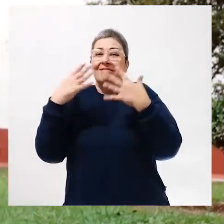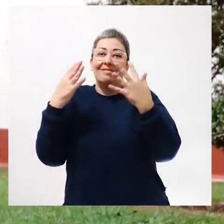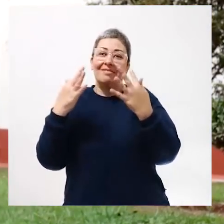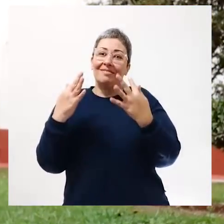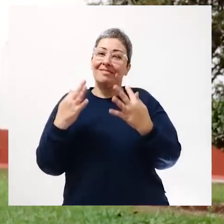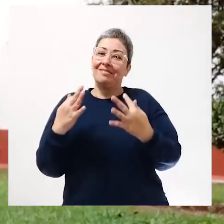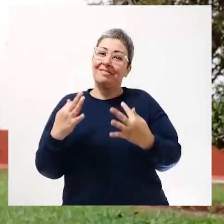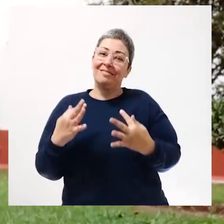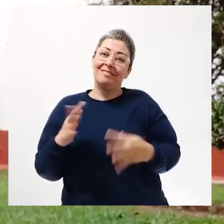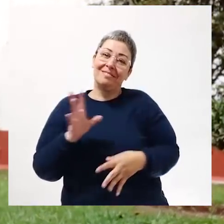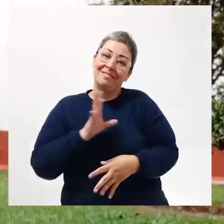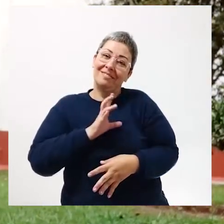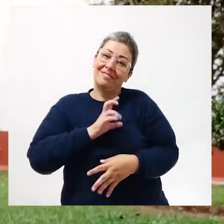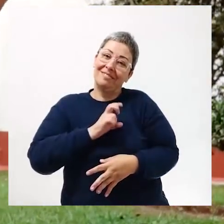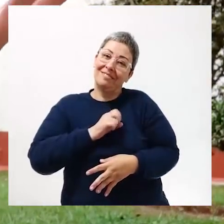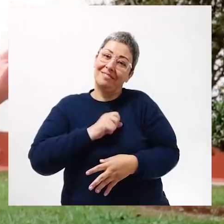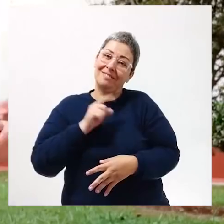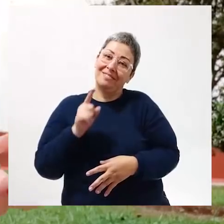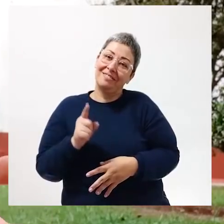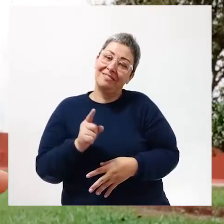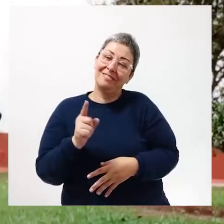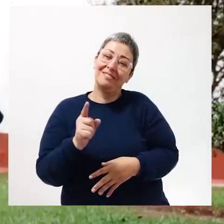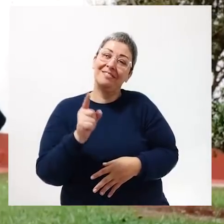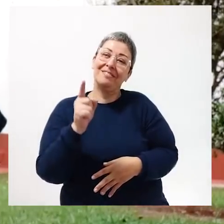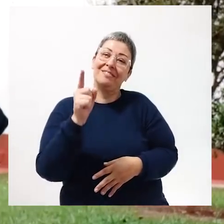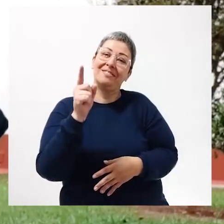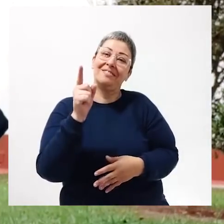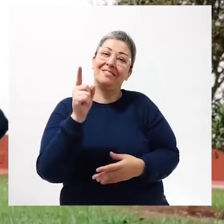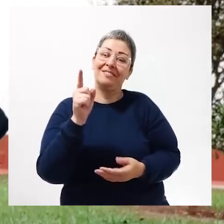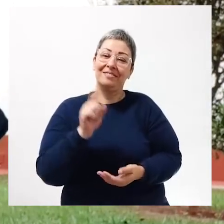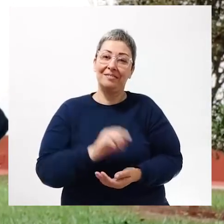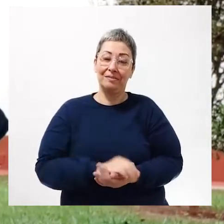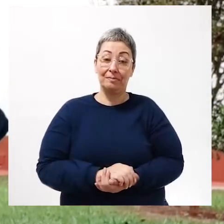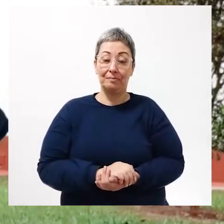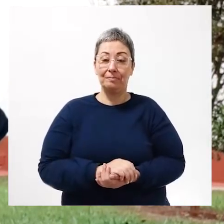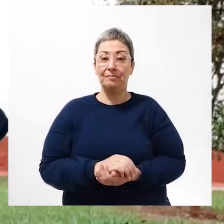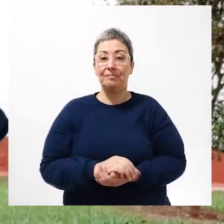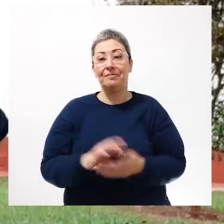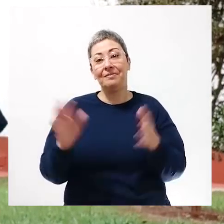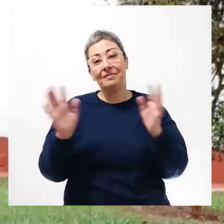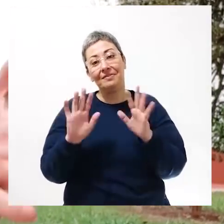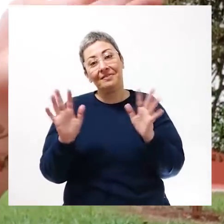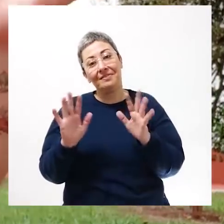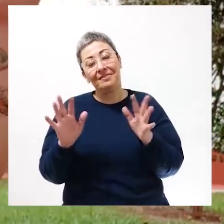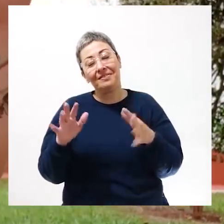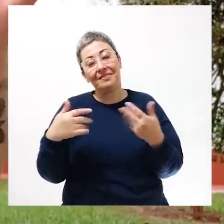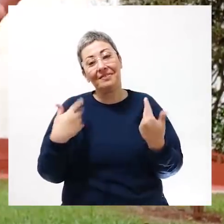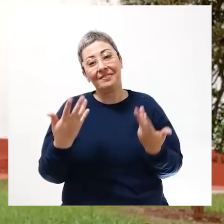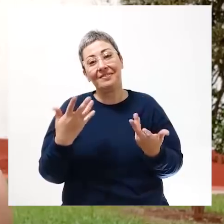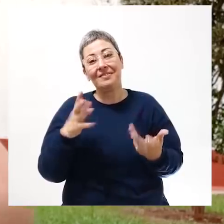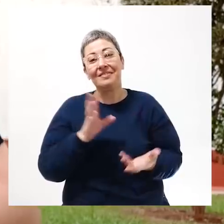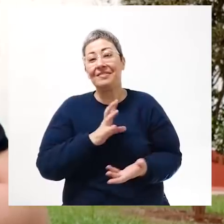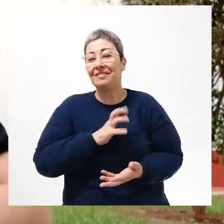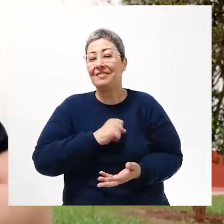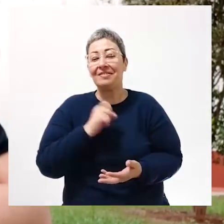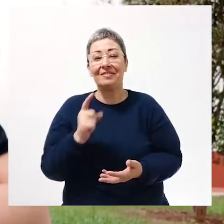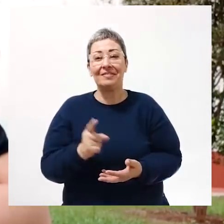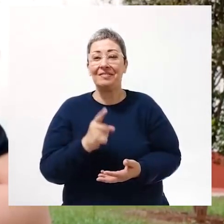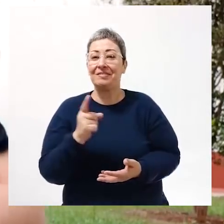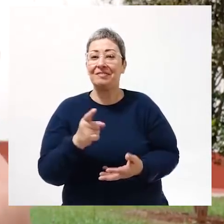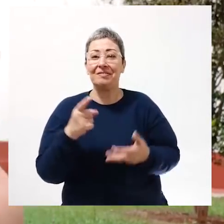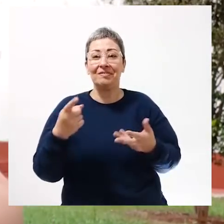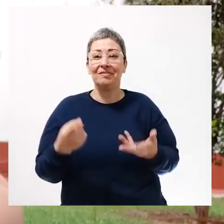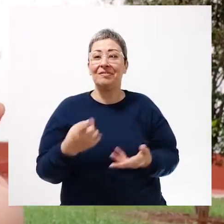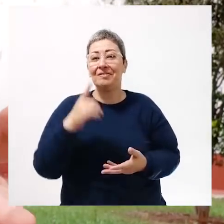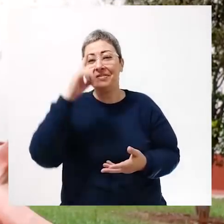apertado, suspira dobrado, que amor sem fim. Ah, que amor sem